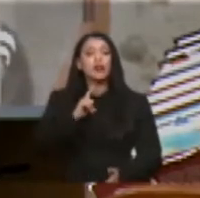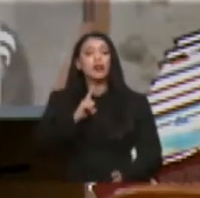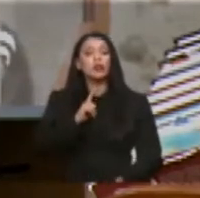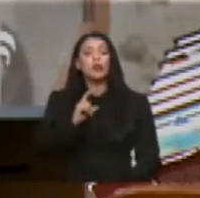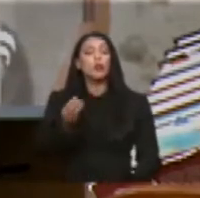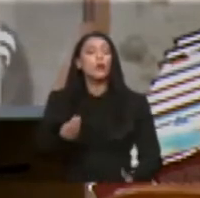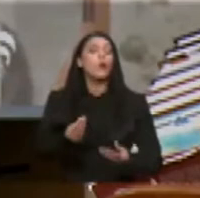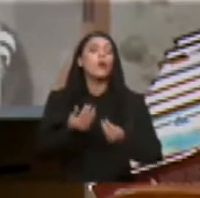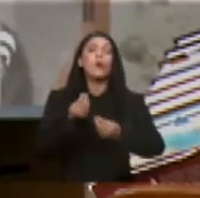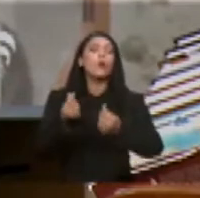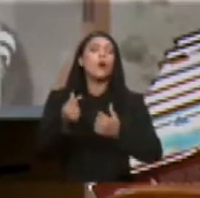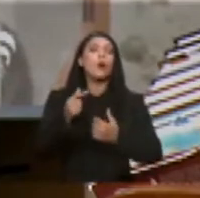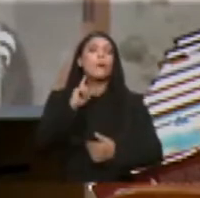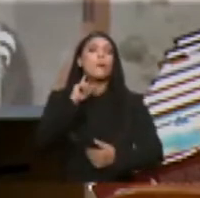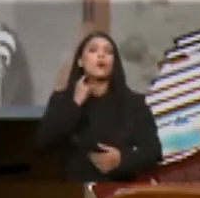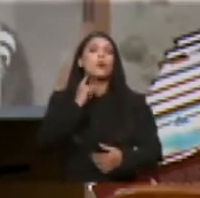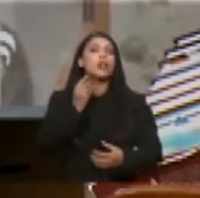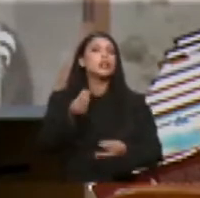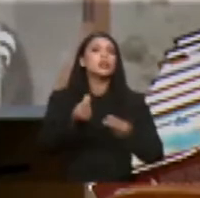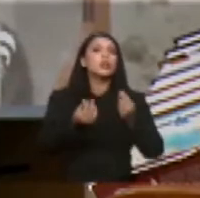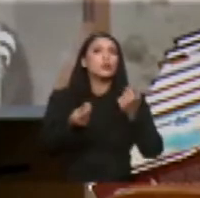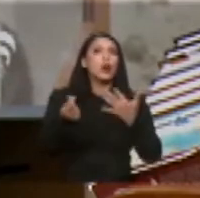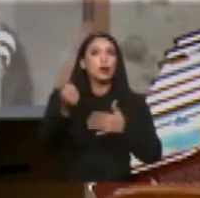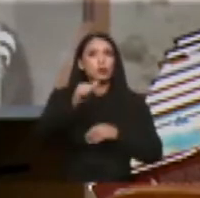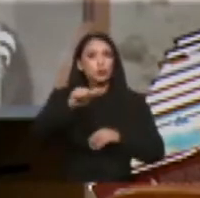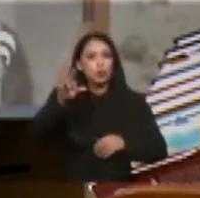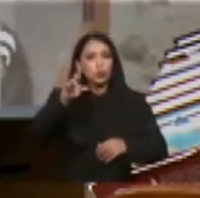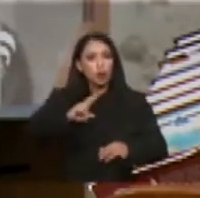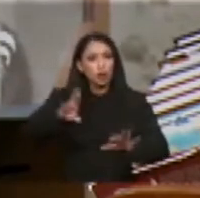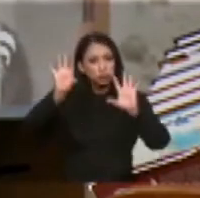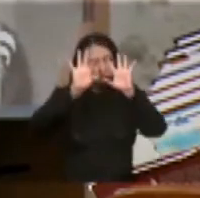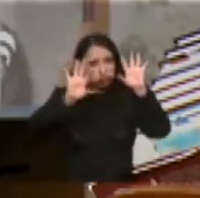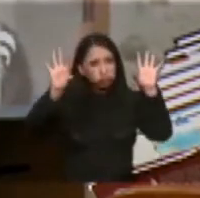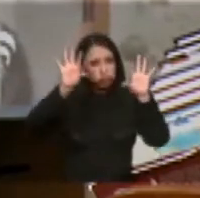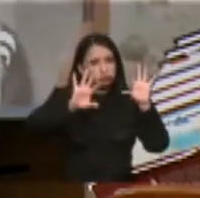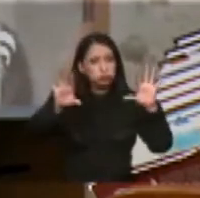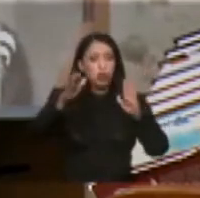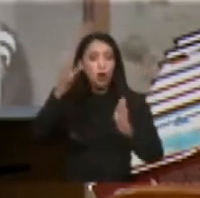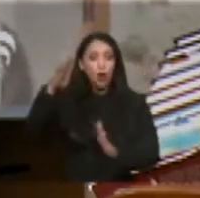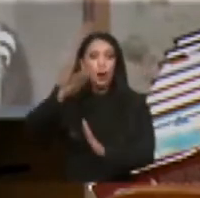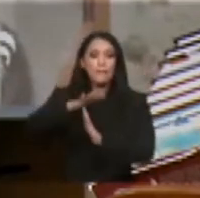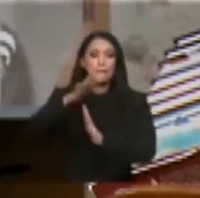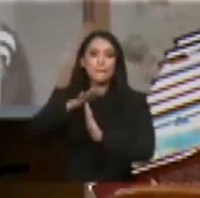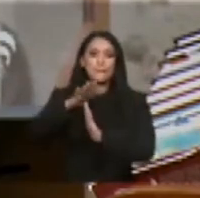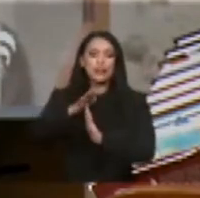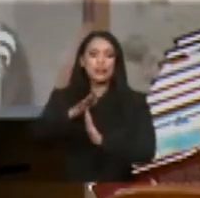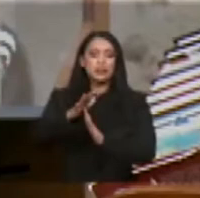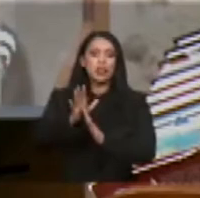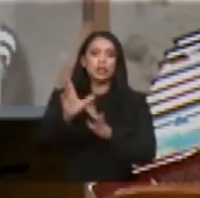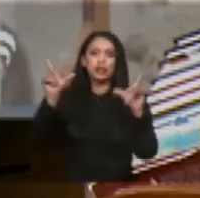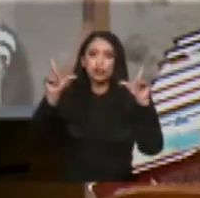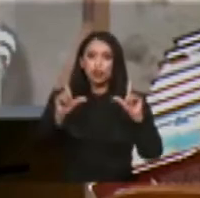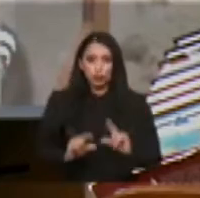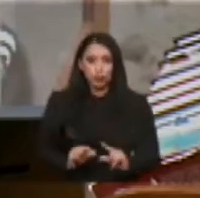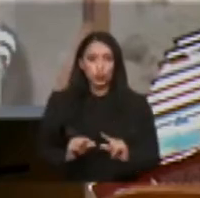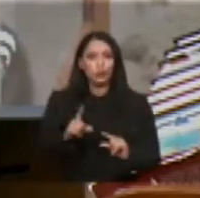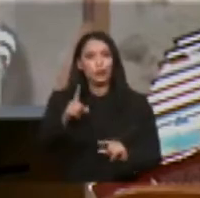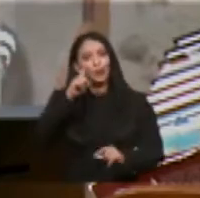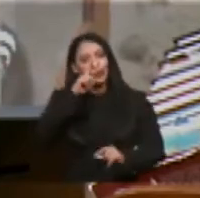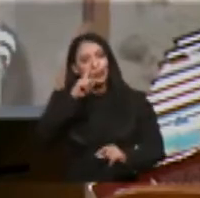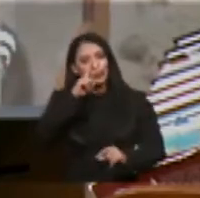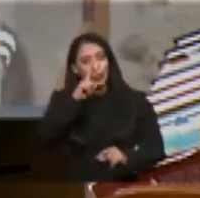para determinados poluentes atmosféricos, considerados como limites para indicar o menor risco à saúde.